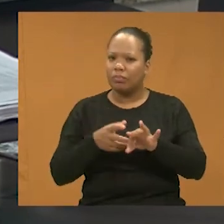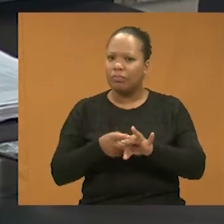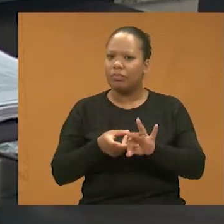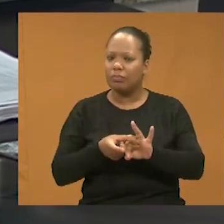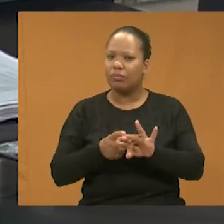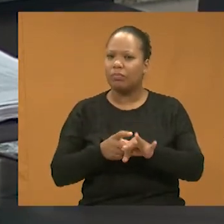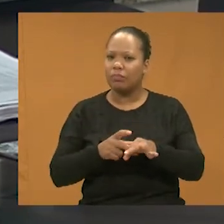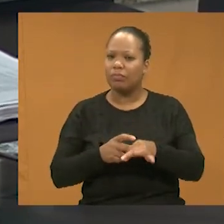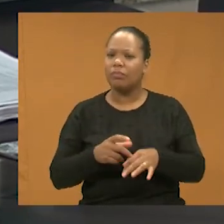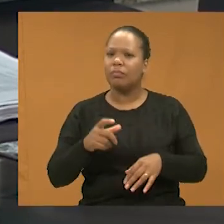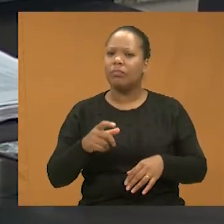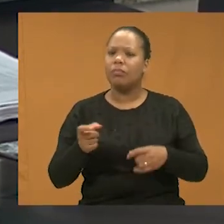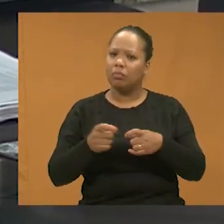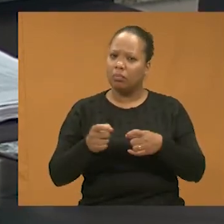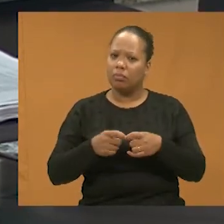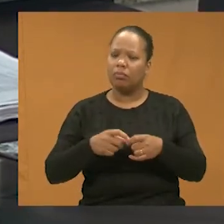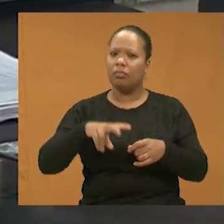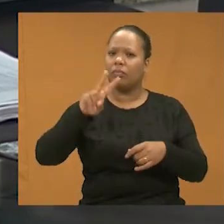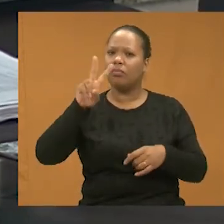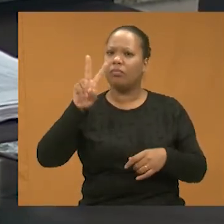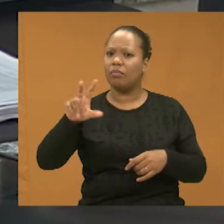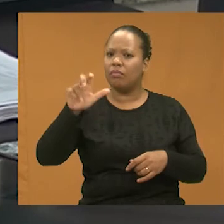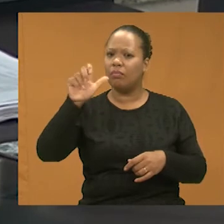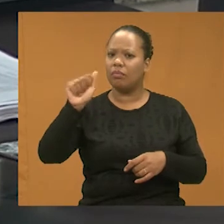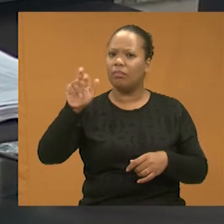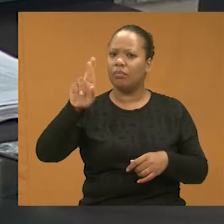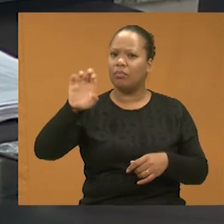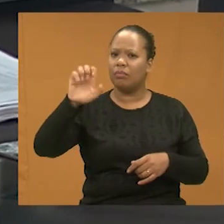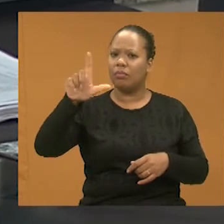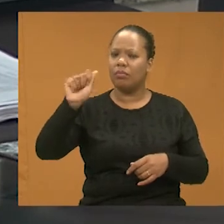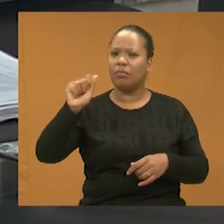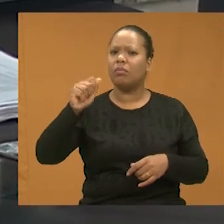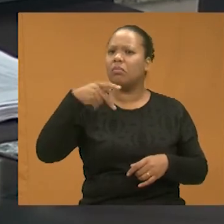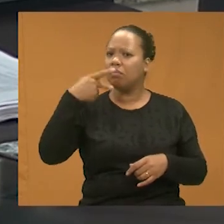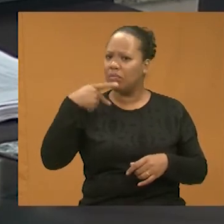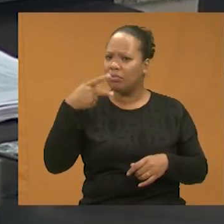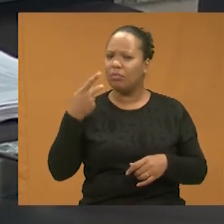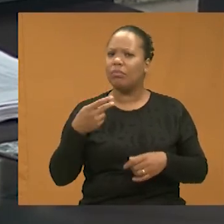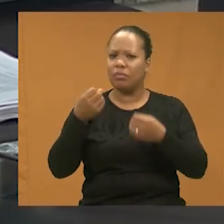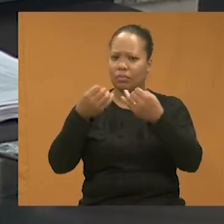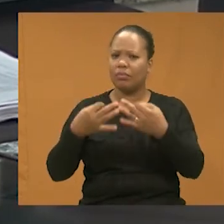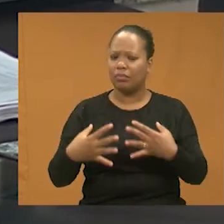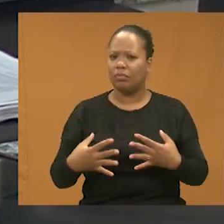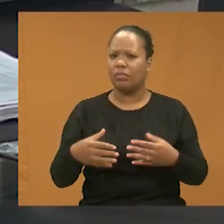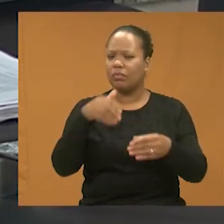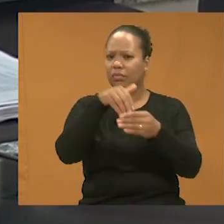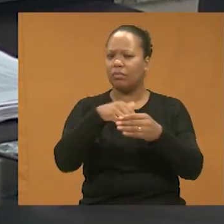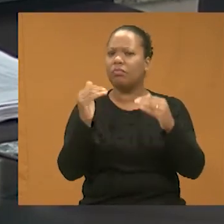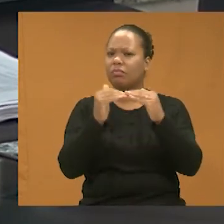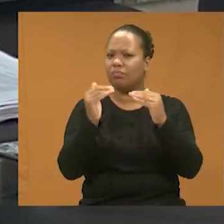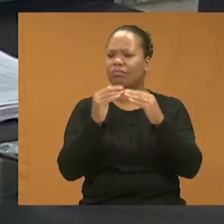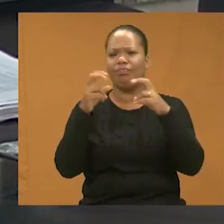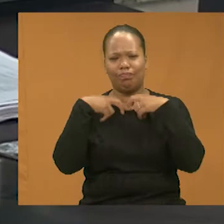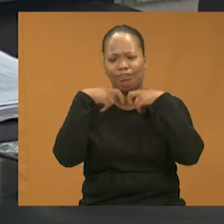Drauzio Varela falando a respeito disso. Então fica aqui o meu voto favorável a essa situação vergonhosa